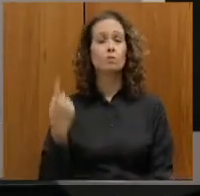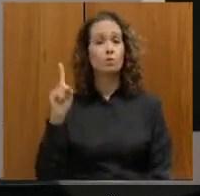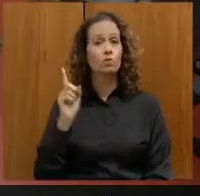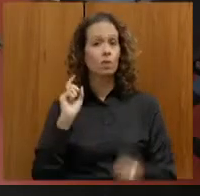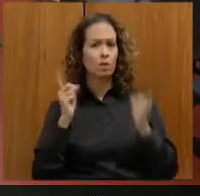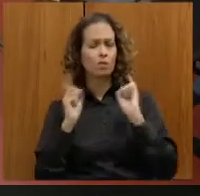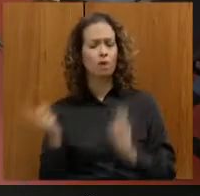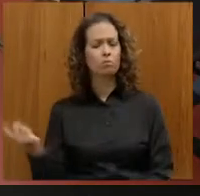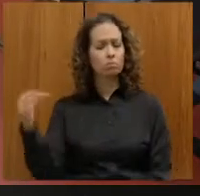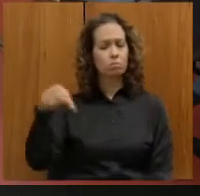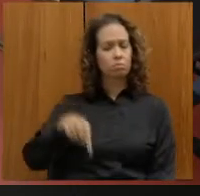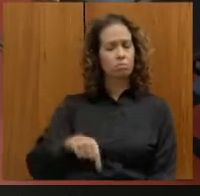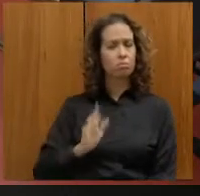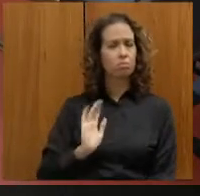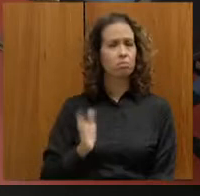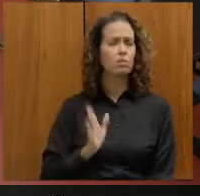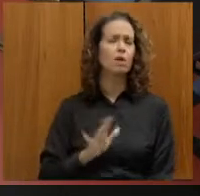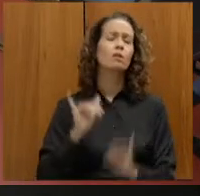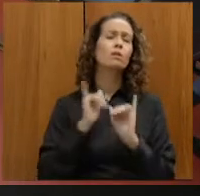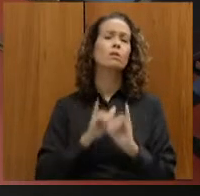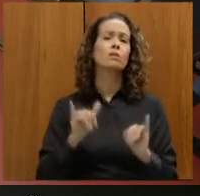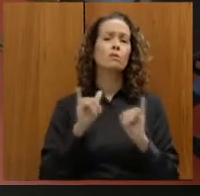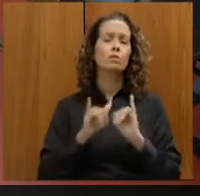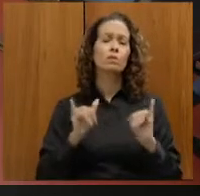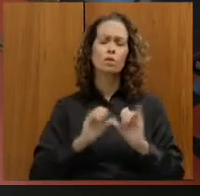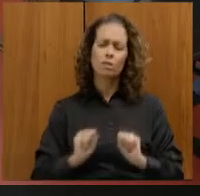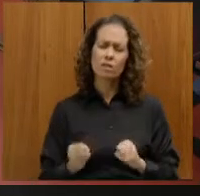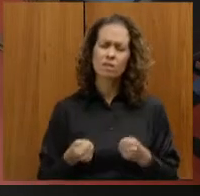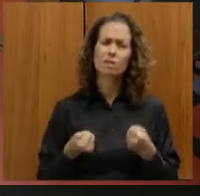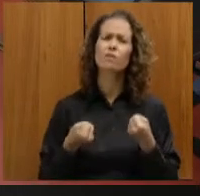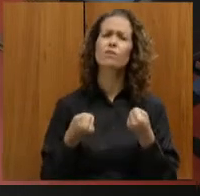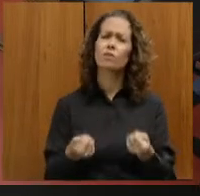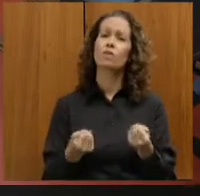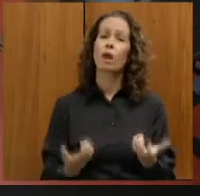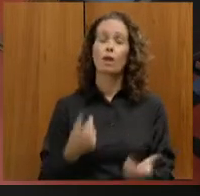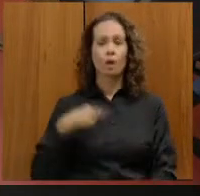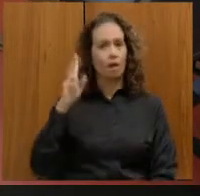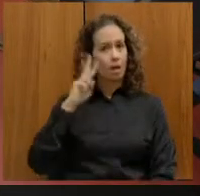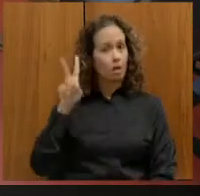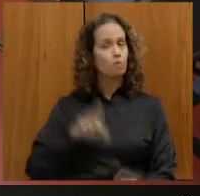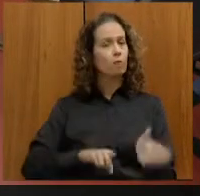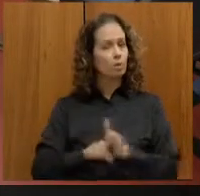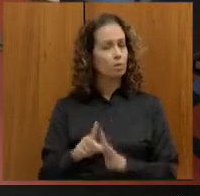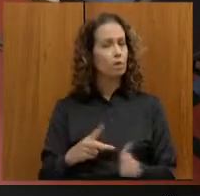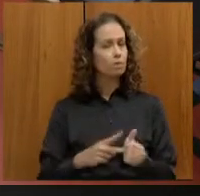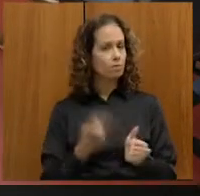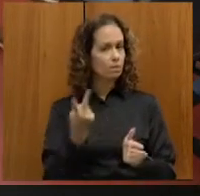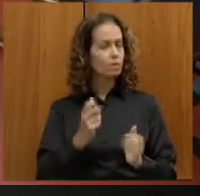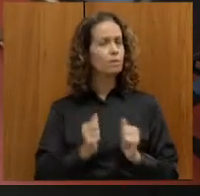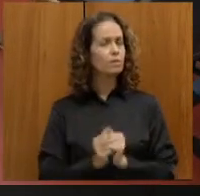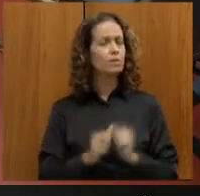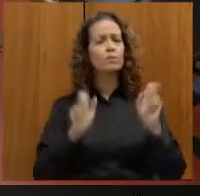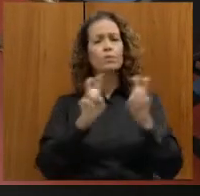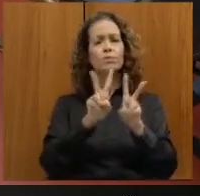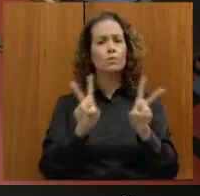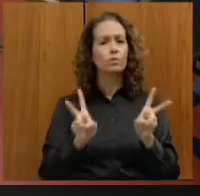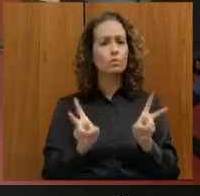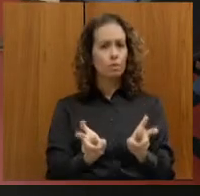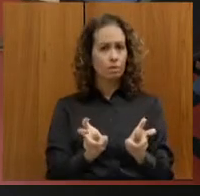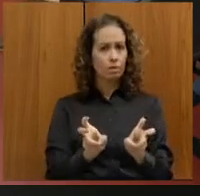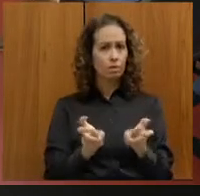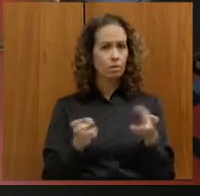reunião dizendo que se empenhar o máximo e eu lembro que eu perguntei o senhor duas vezes sobre